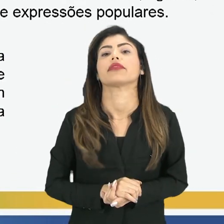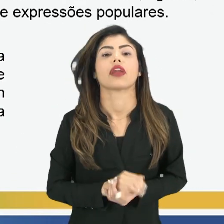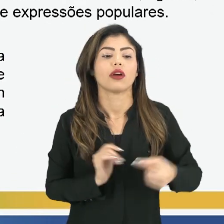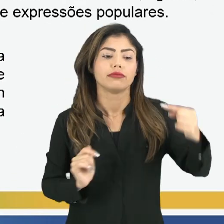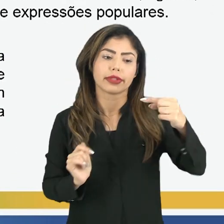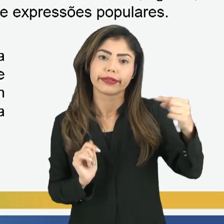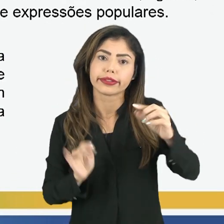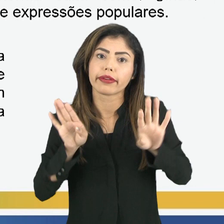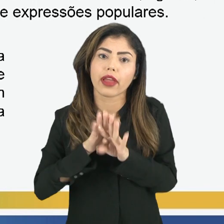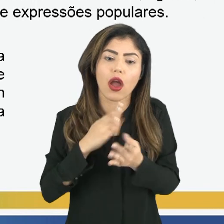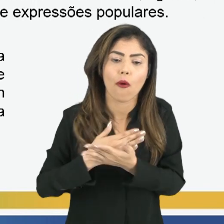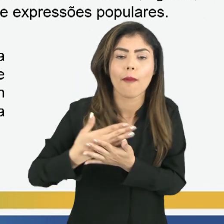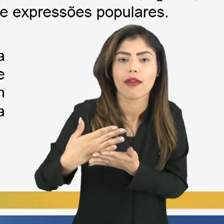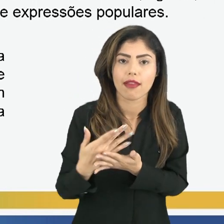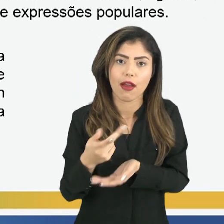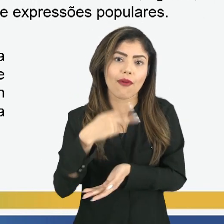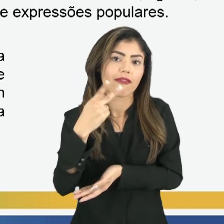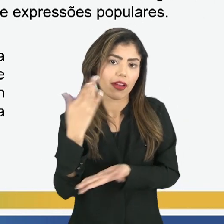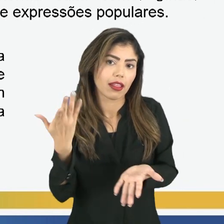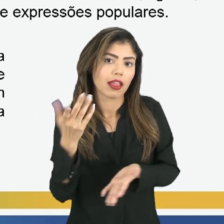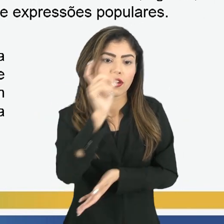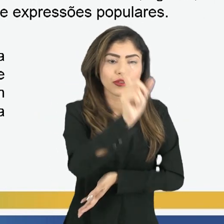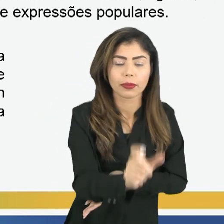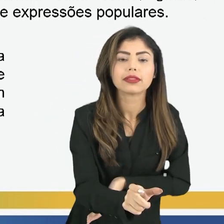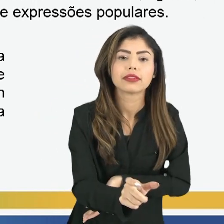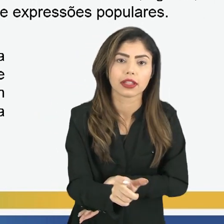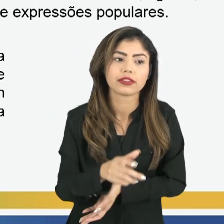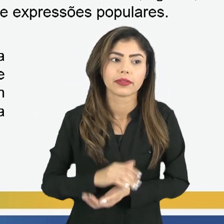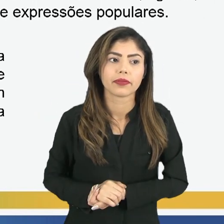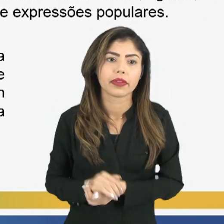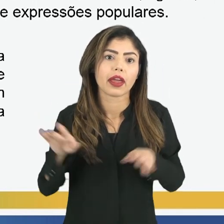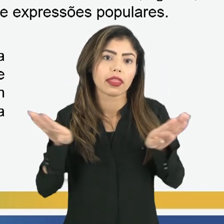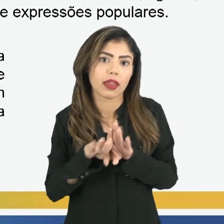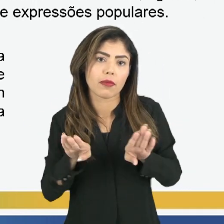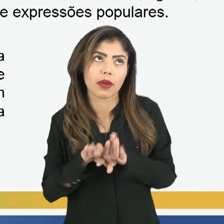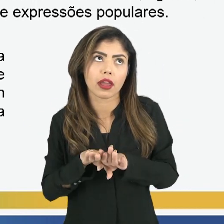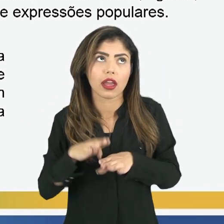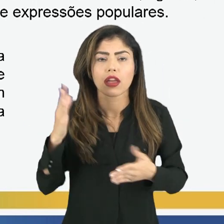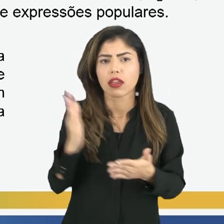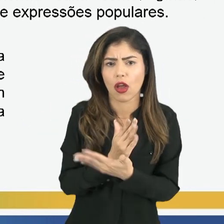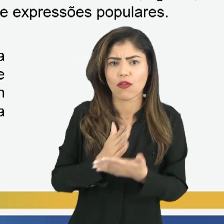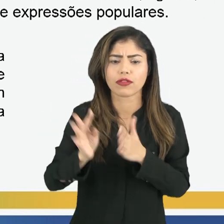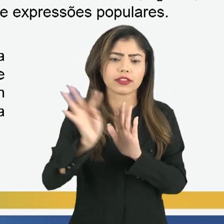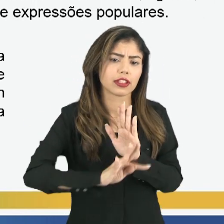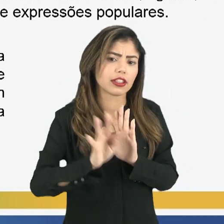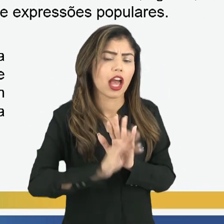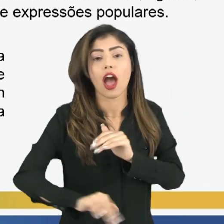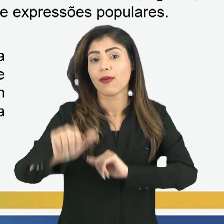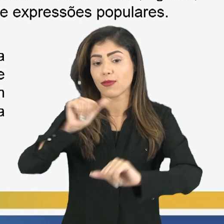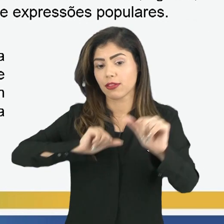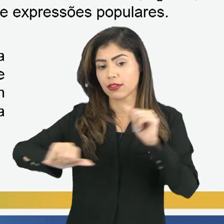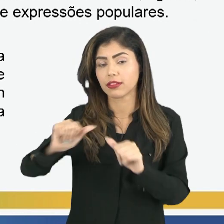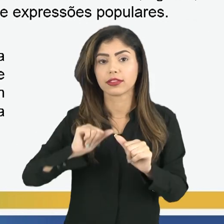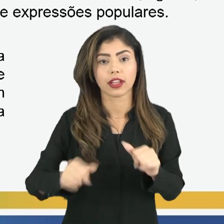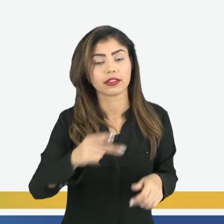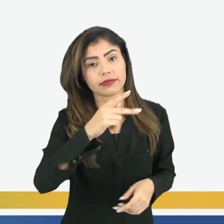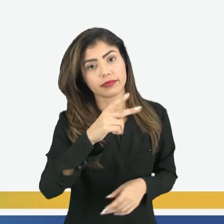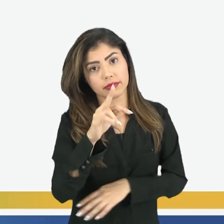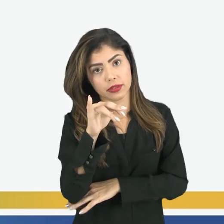ele tem a função de iniciar uma fala de uma personagem e também, em alguns textos, indicar mudança de